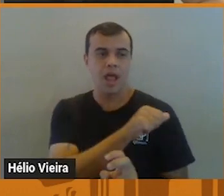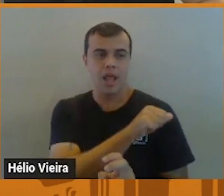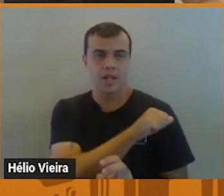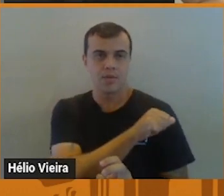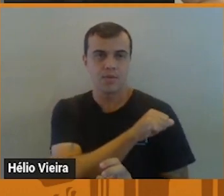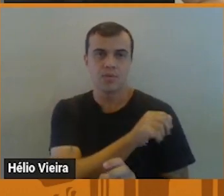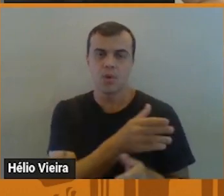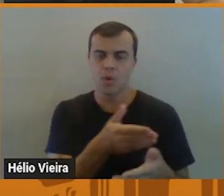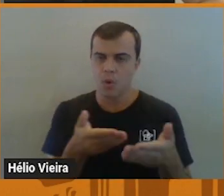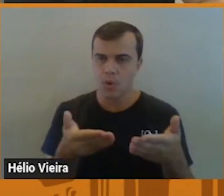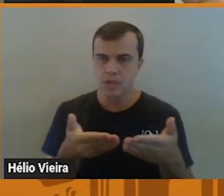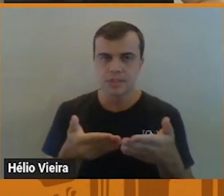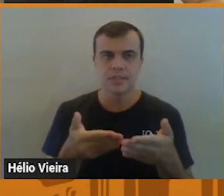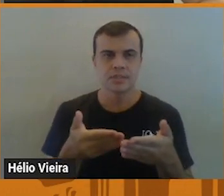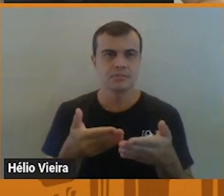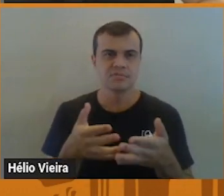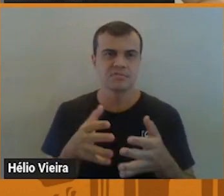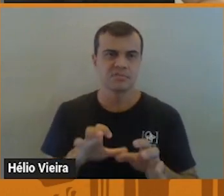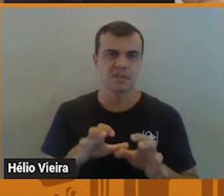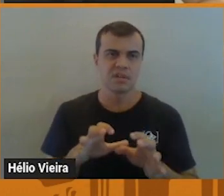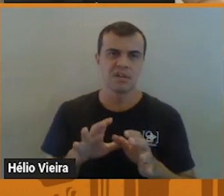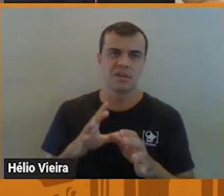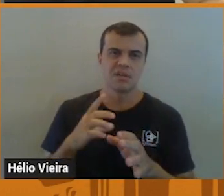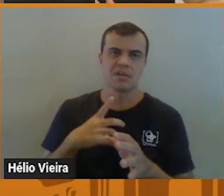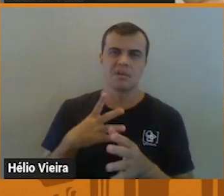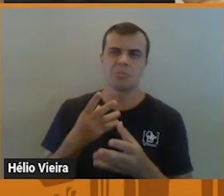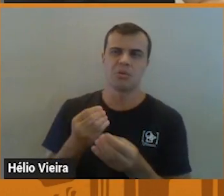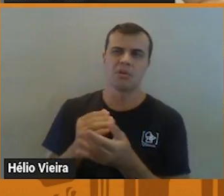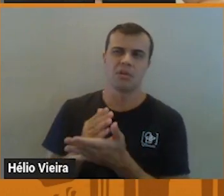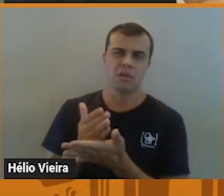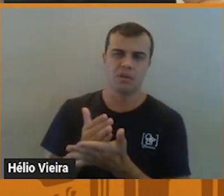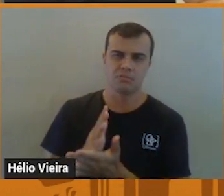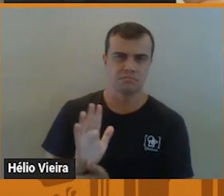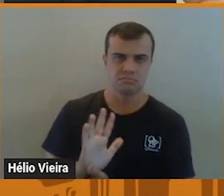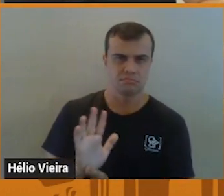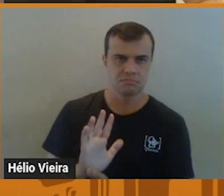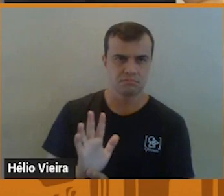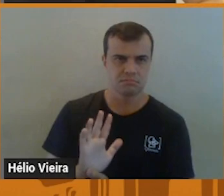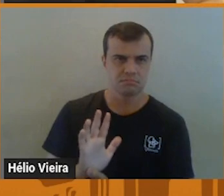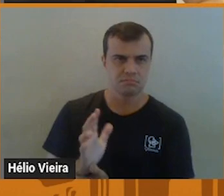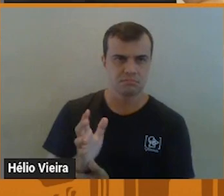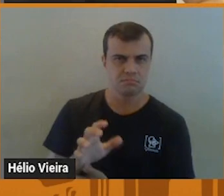obviamente, hoje não querem nada muito acadêmico, né?